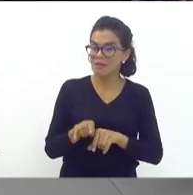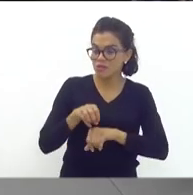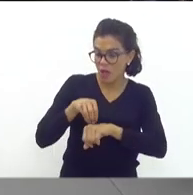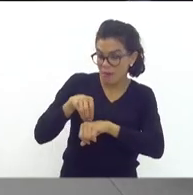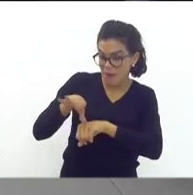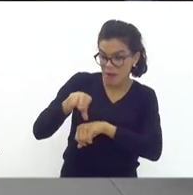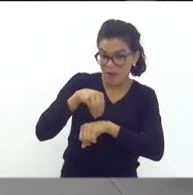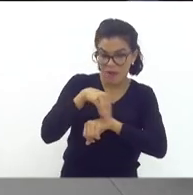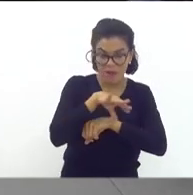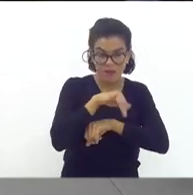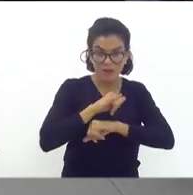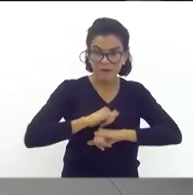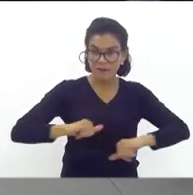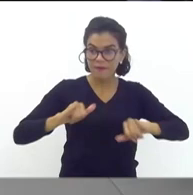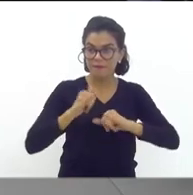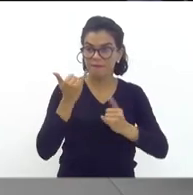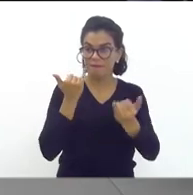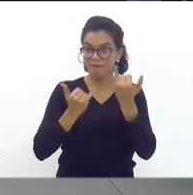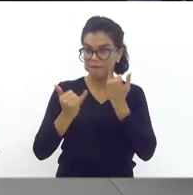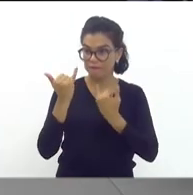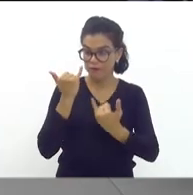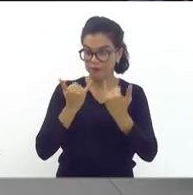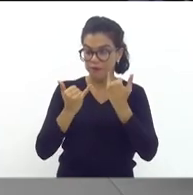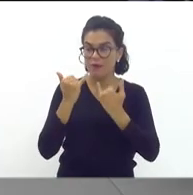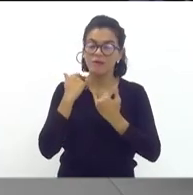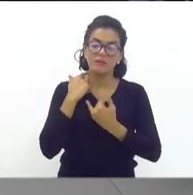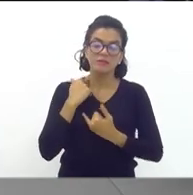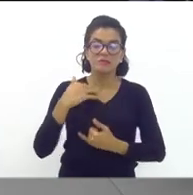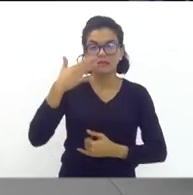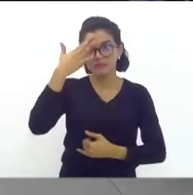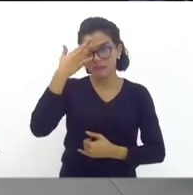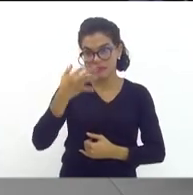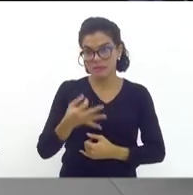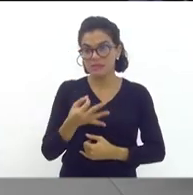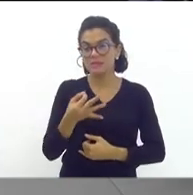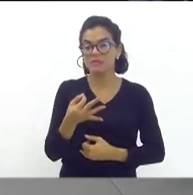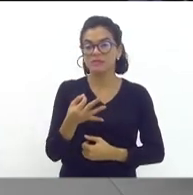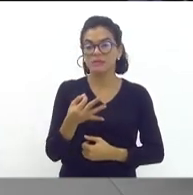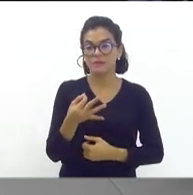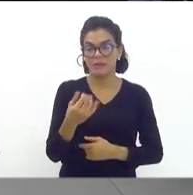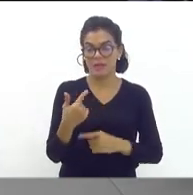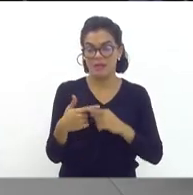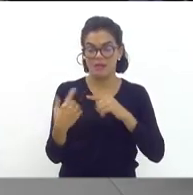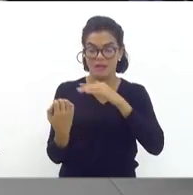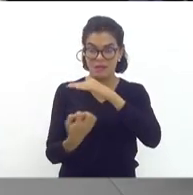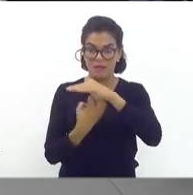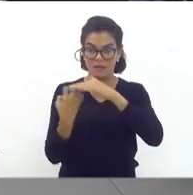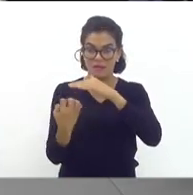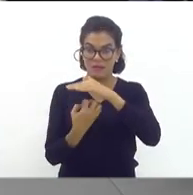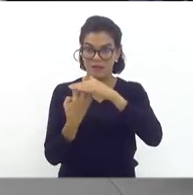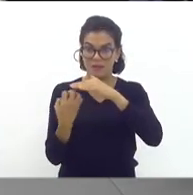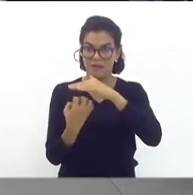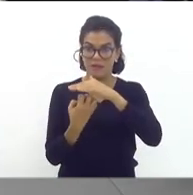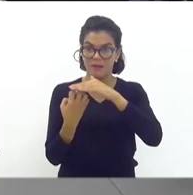informações para os senhores ter a certeza de que a agência é